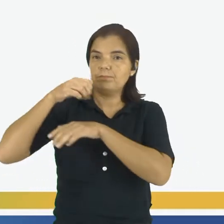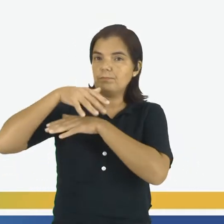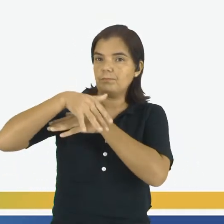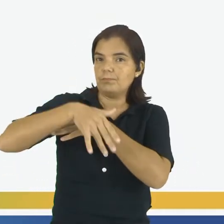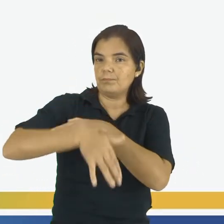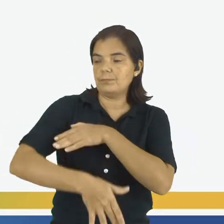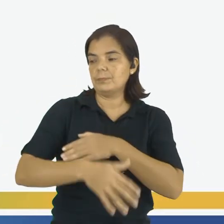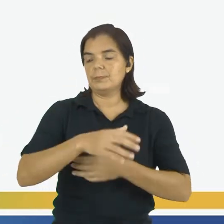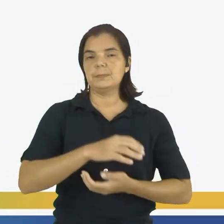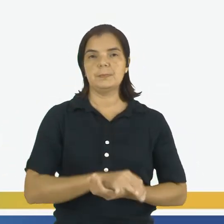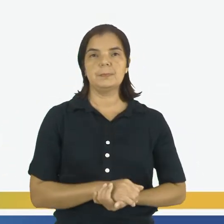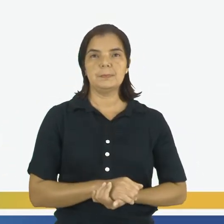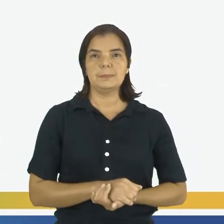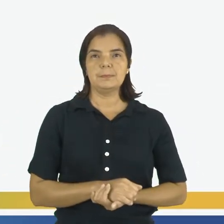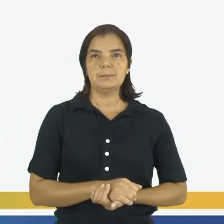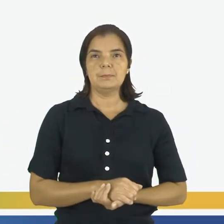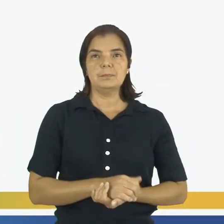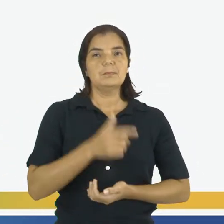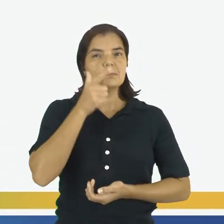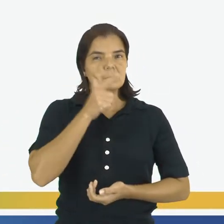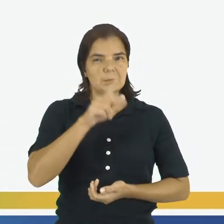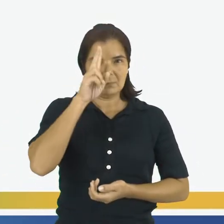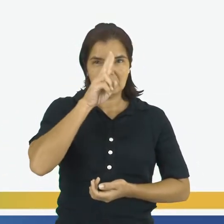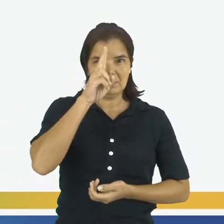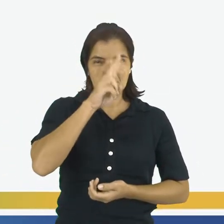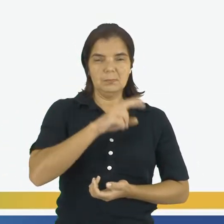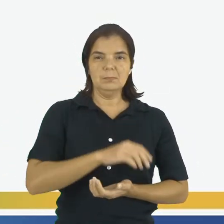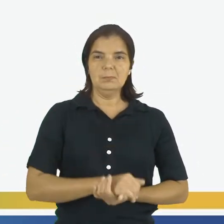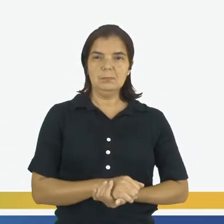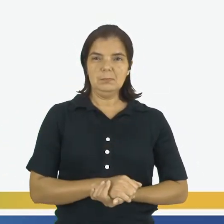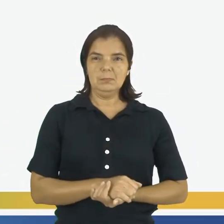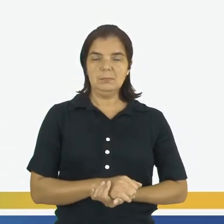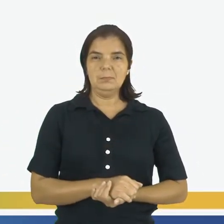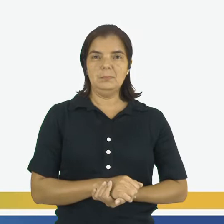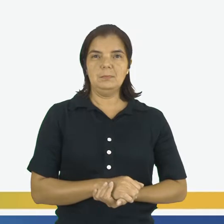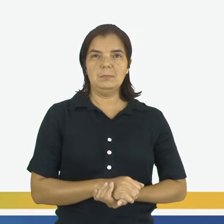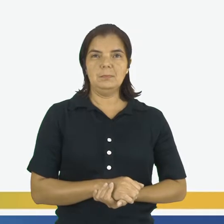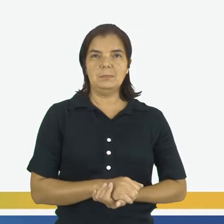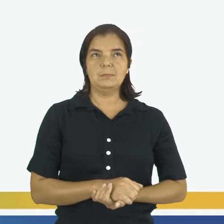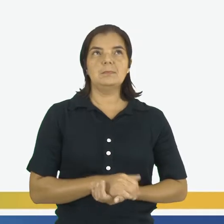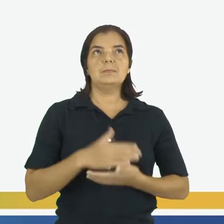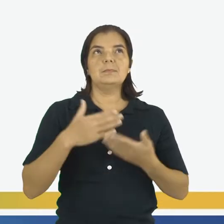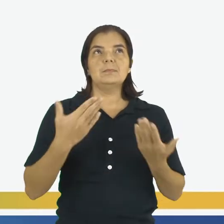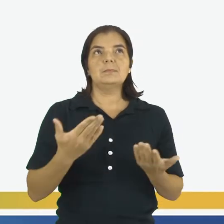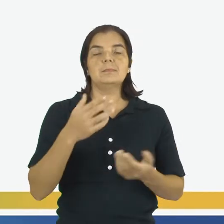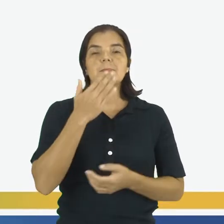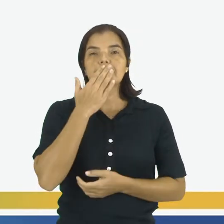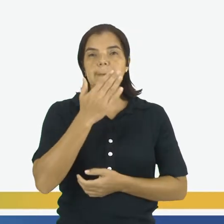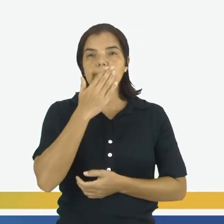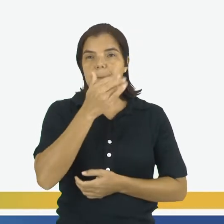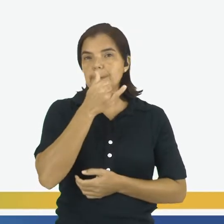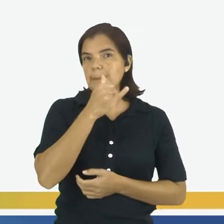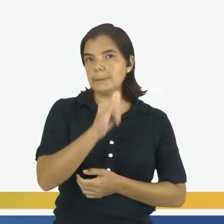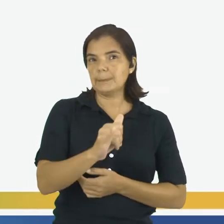d'água. Conseguiram lembrar? Vamos lá ver qual é o tipo de